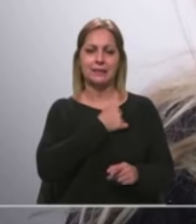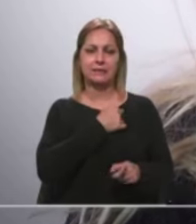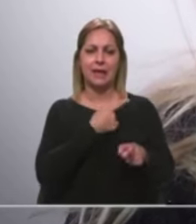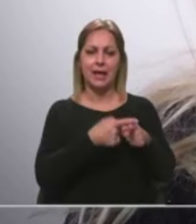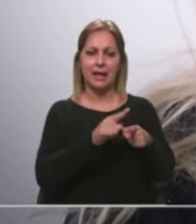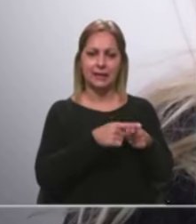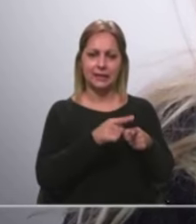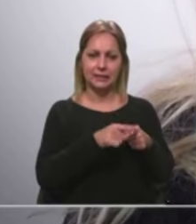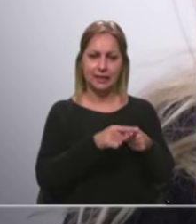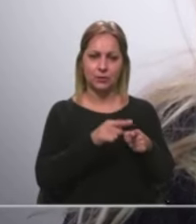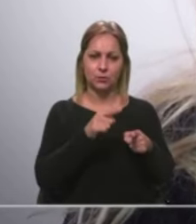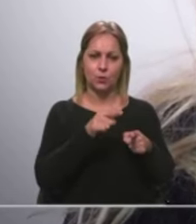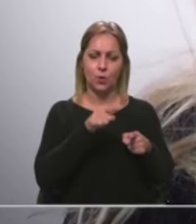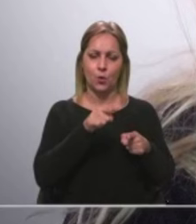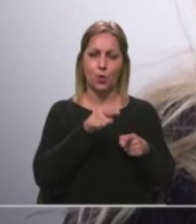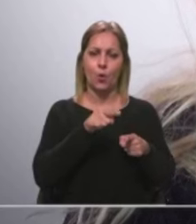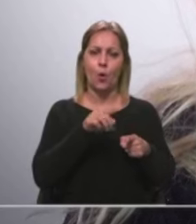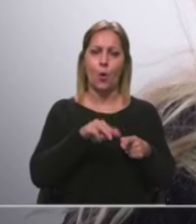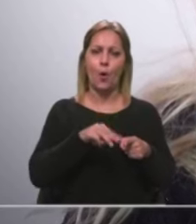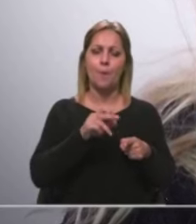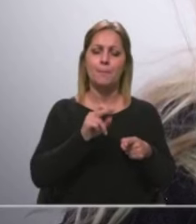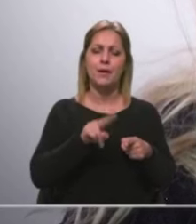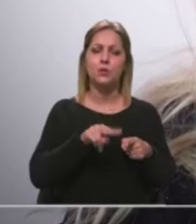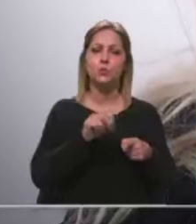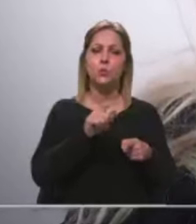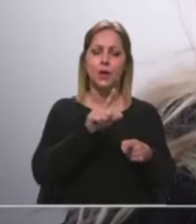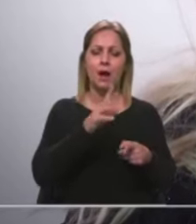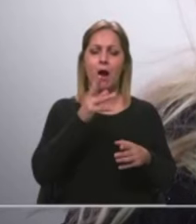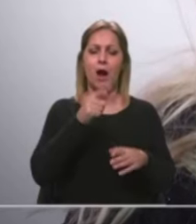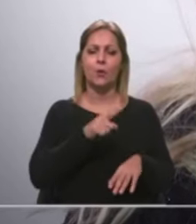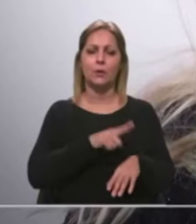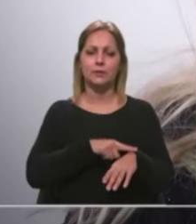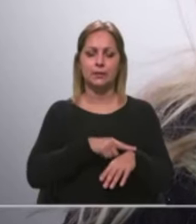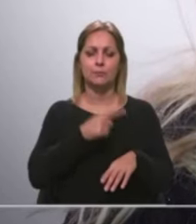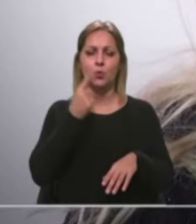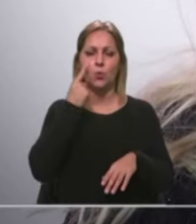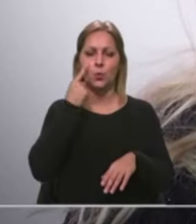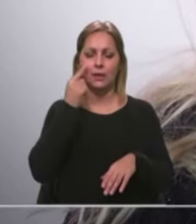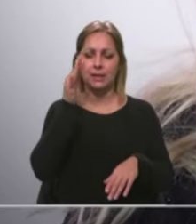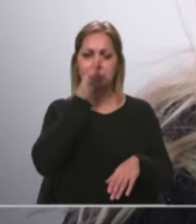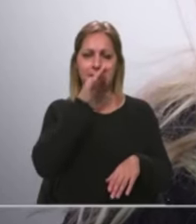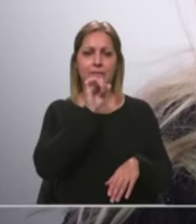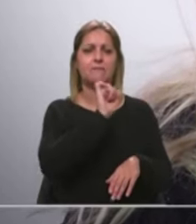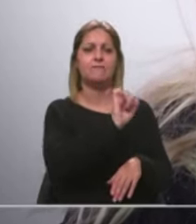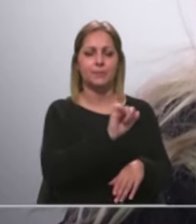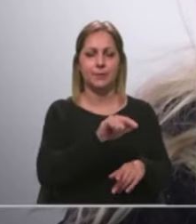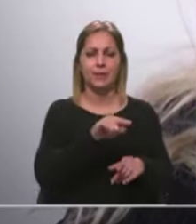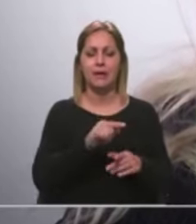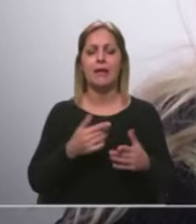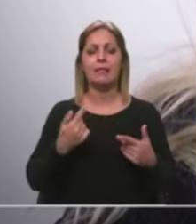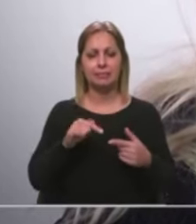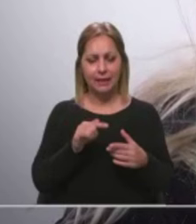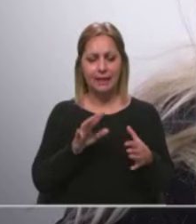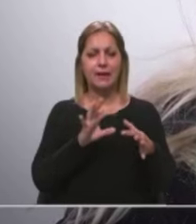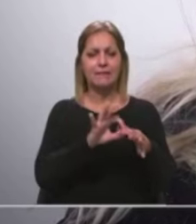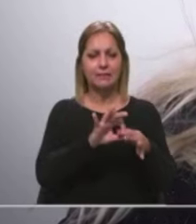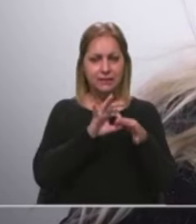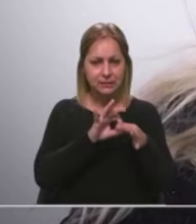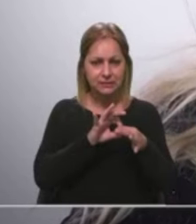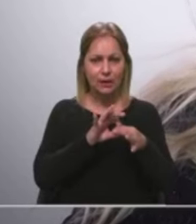casa ao Manuel Valente Há quanto tempo é que vocês conhecem esta família e se há de facto alguma